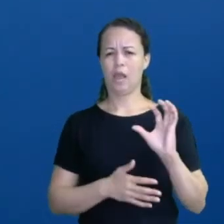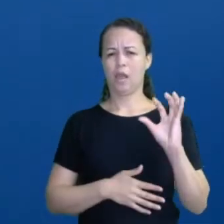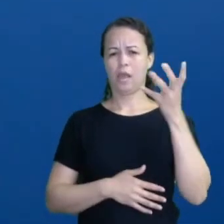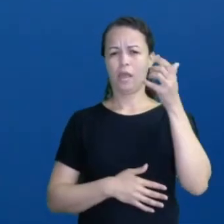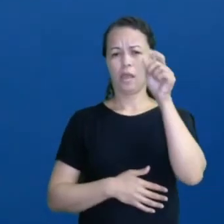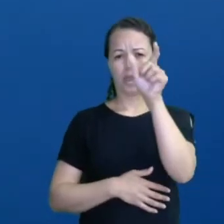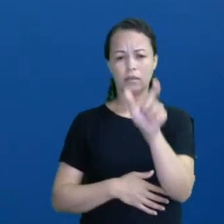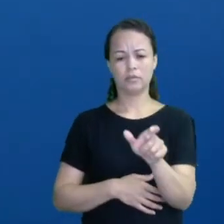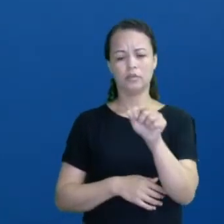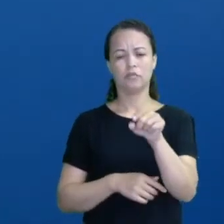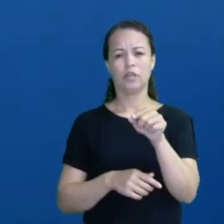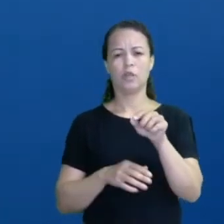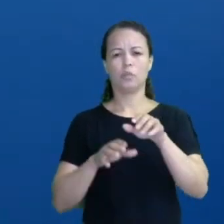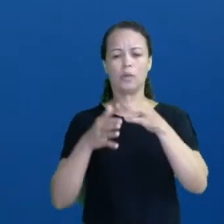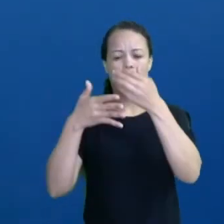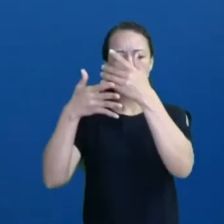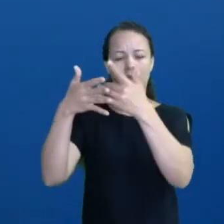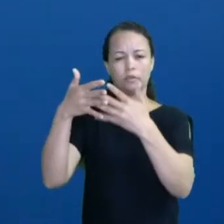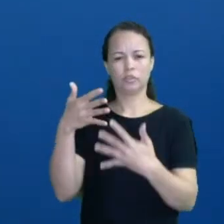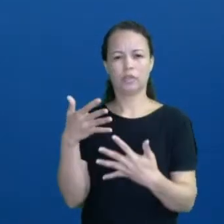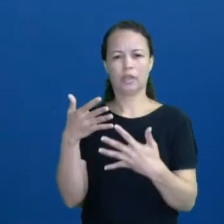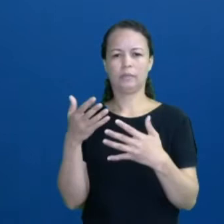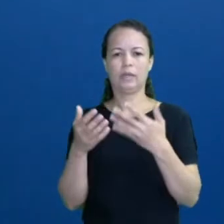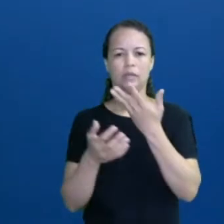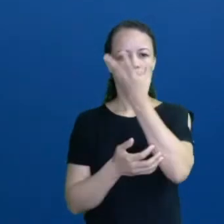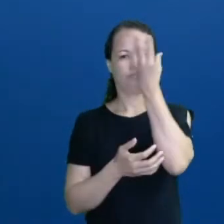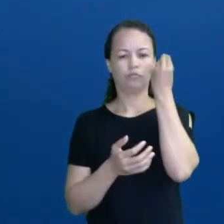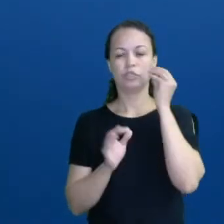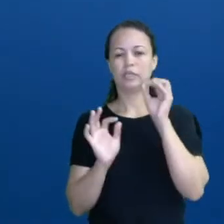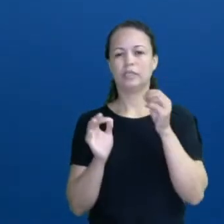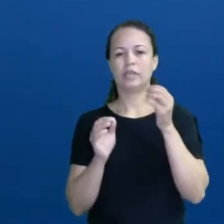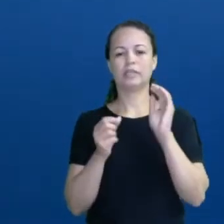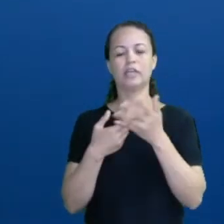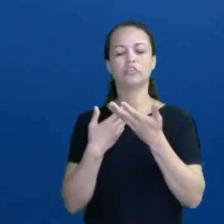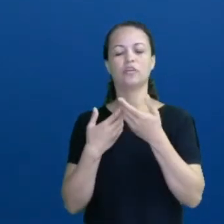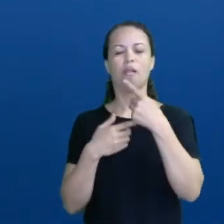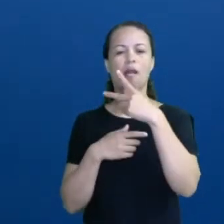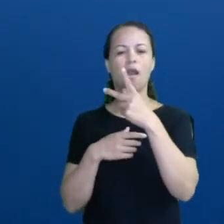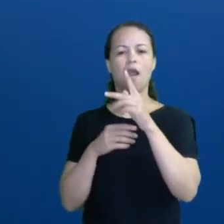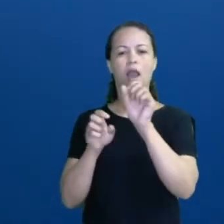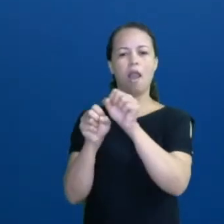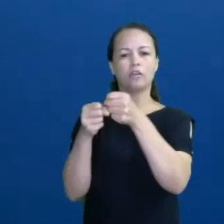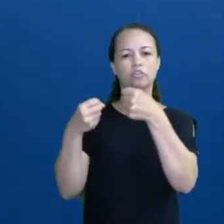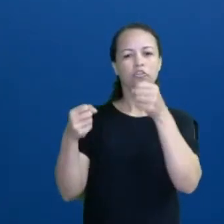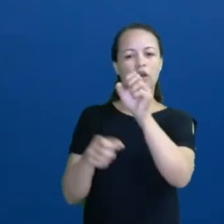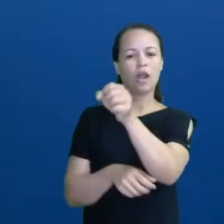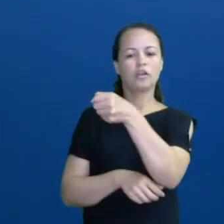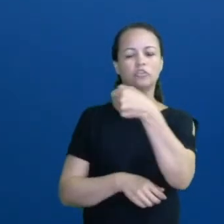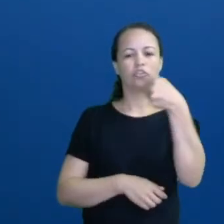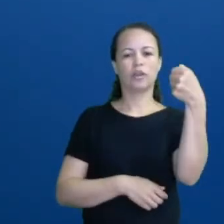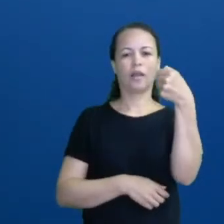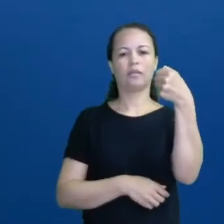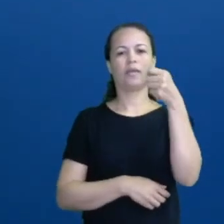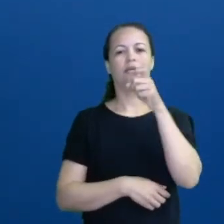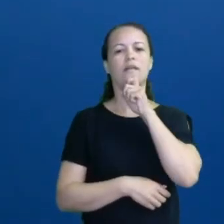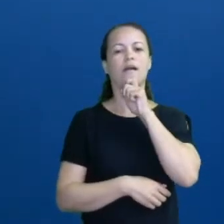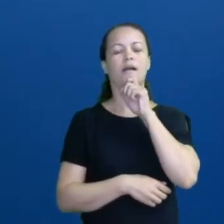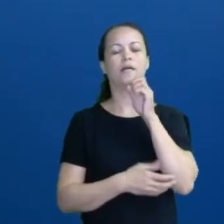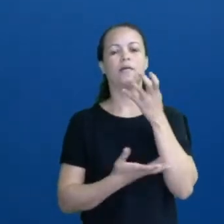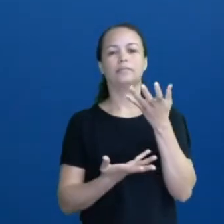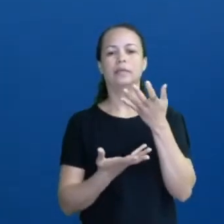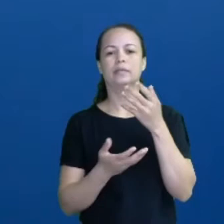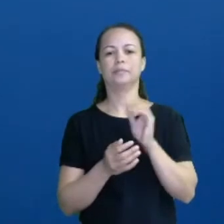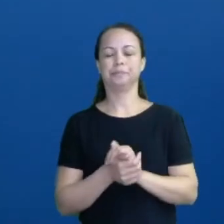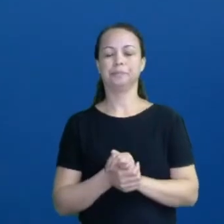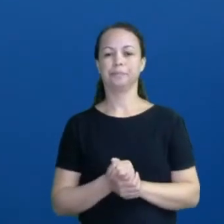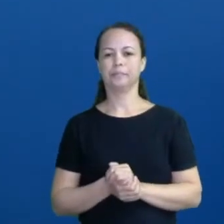resolveu listar para não esquecer e não deixar lá a geladeira aberta por muito tempo. Então ela disse, eu vou copiar aqui